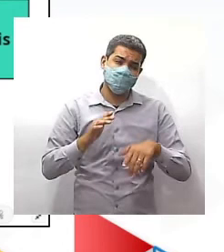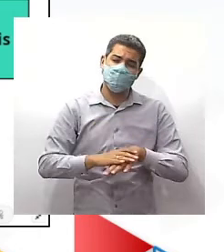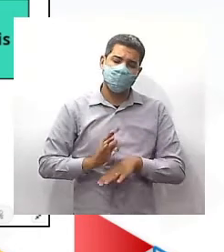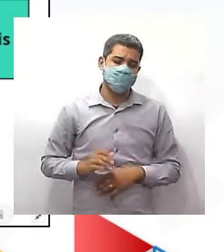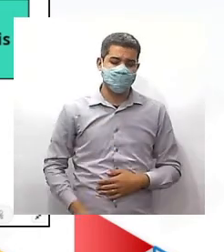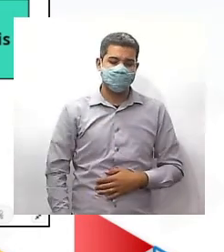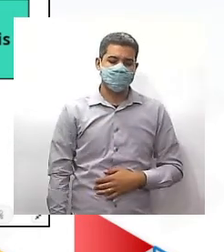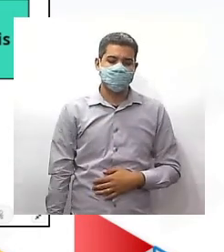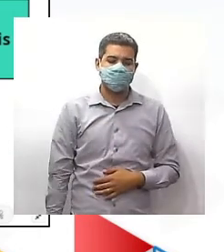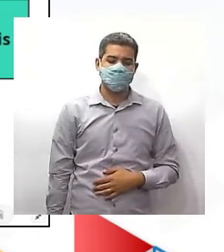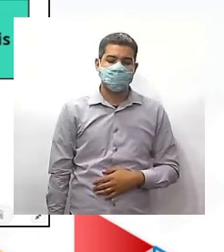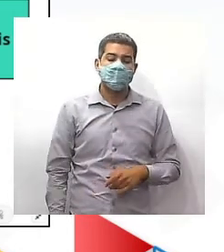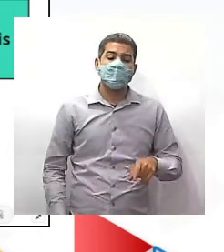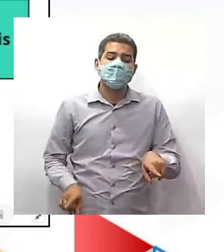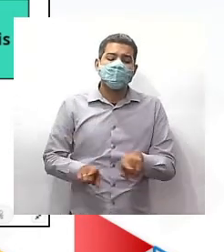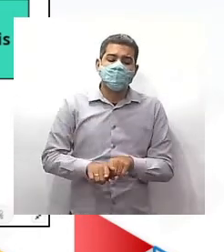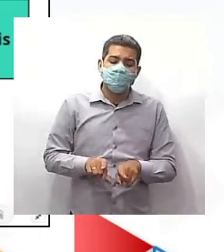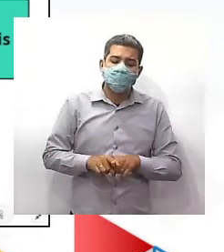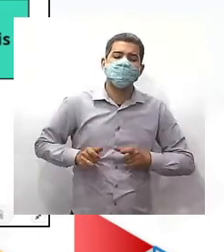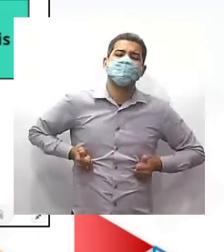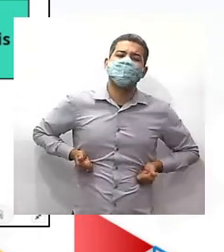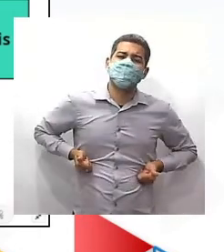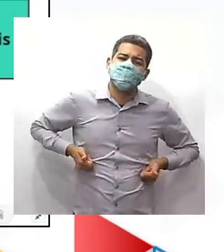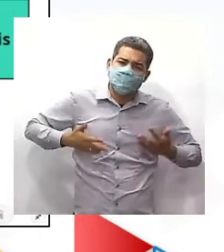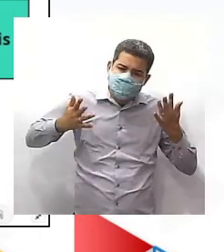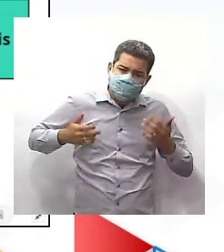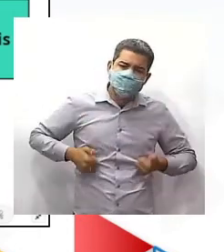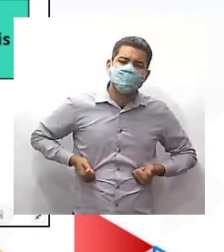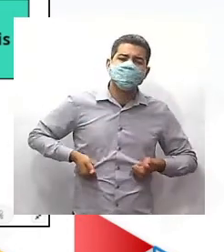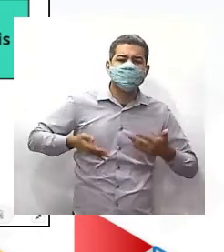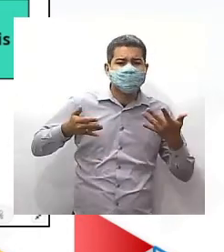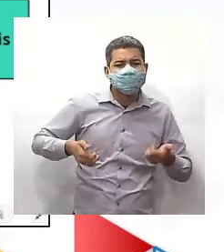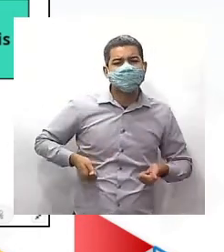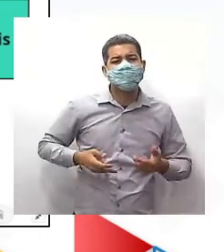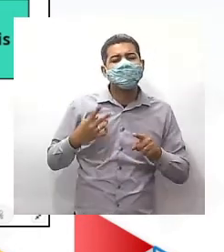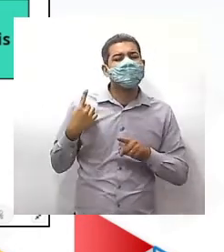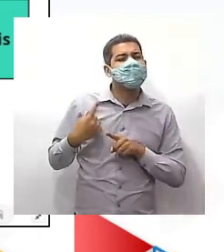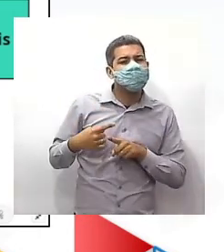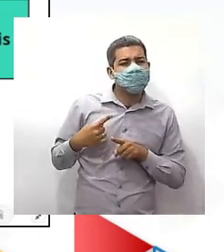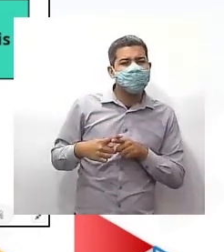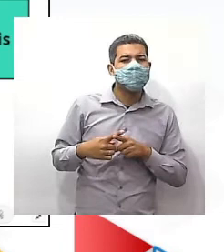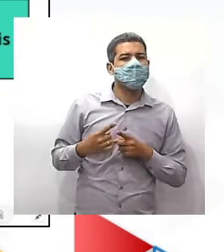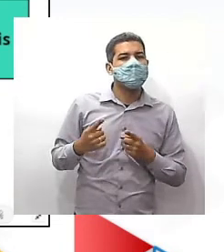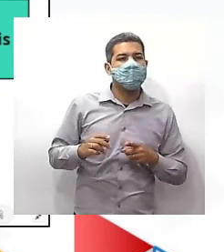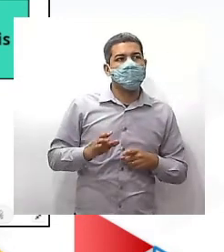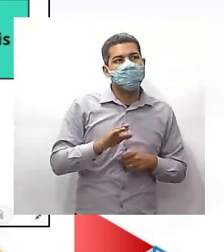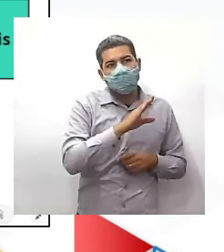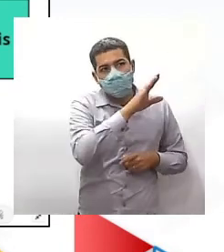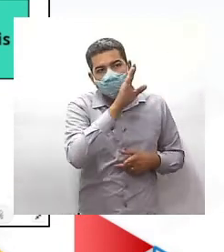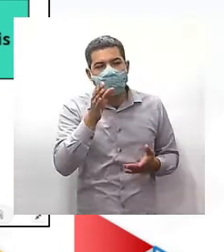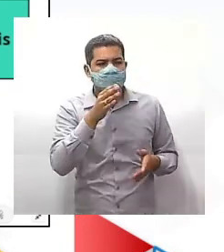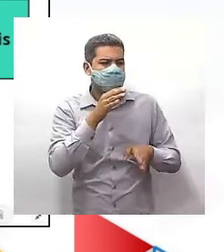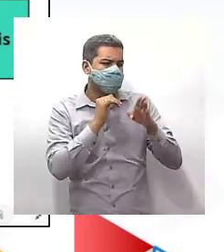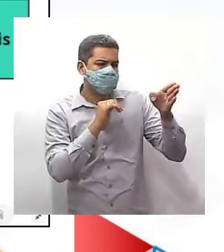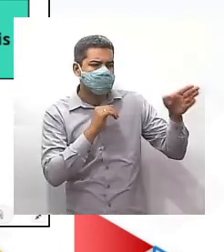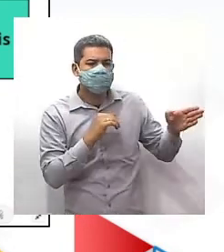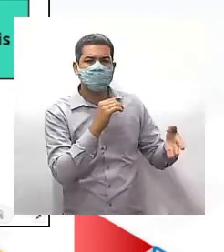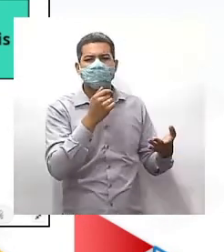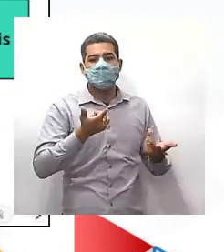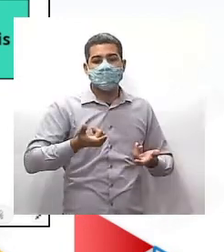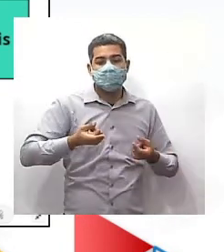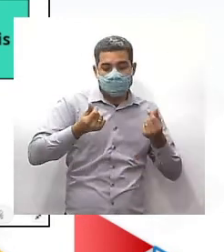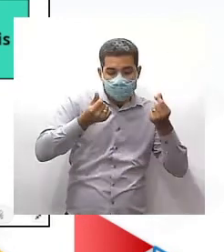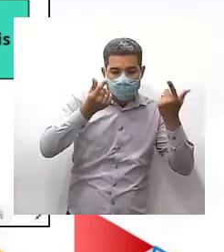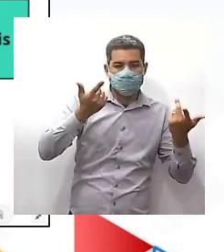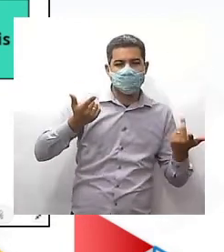E tem um alto custo, sim. Porque o deslocamento, material, enfim, toda pesquisa tem